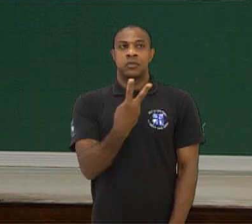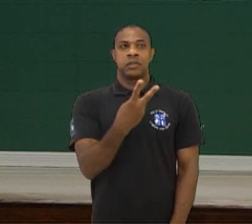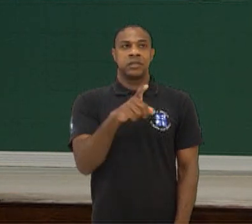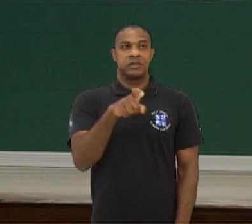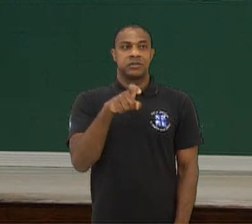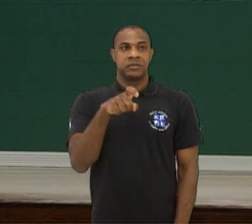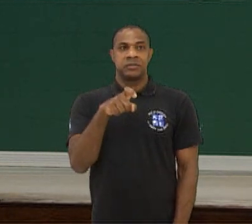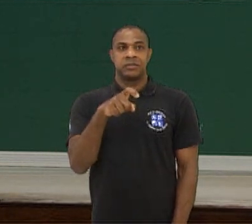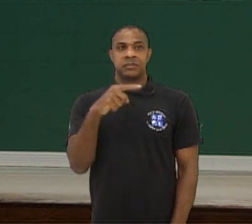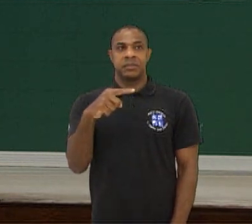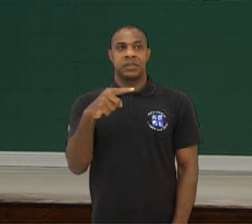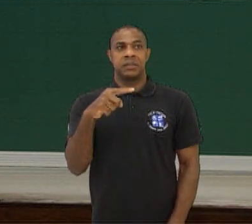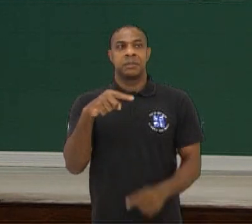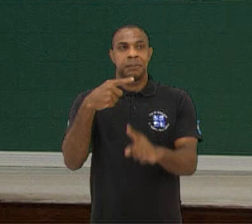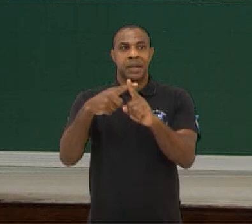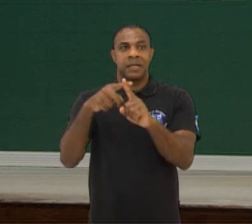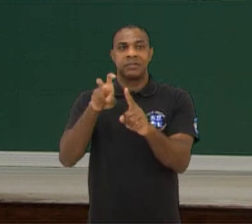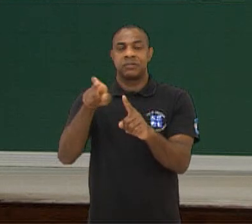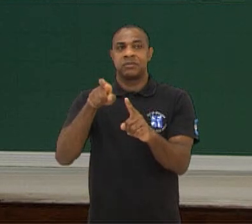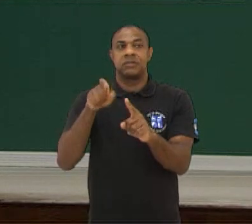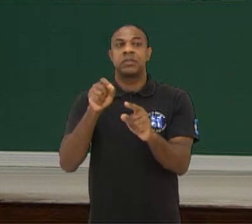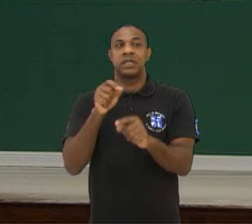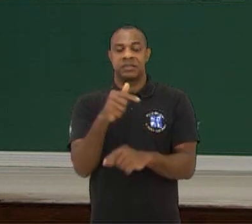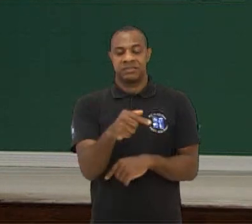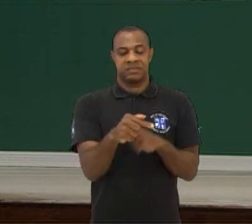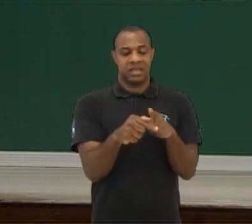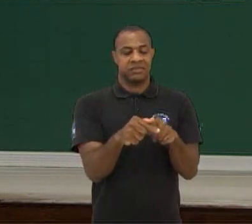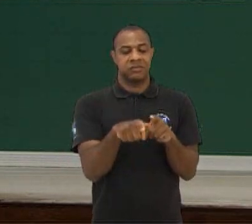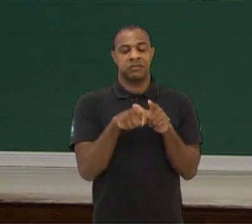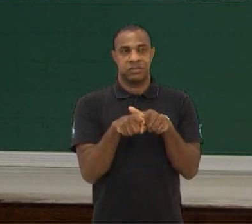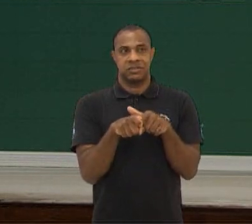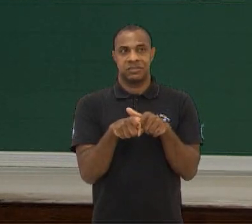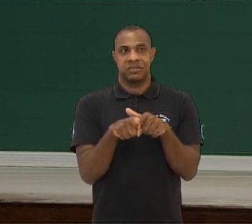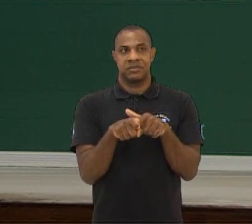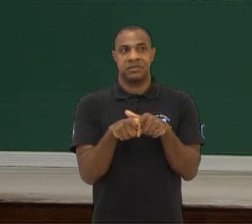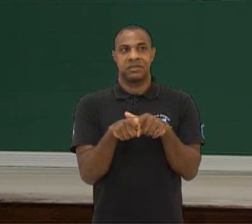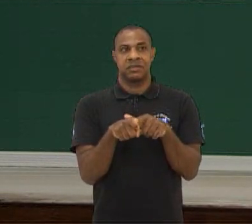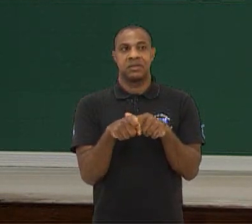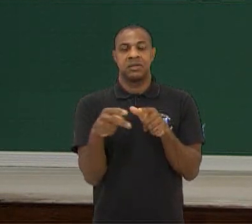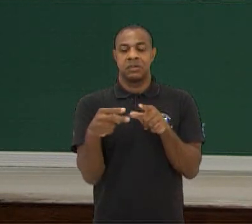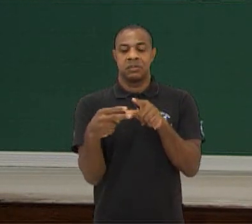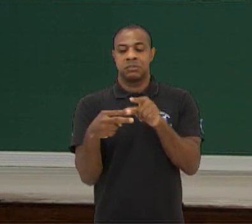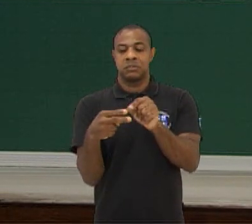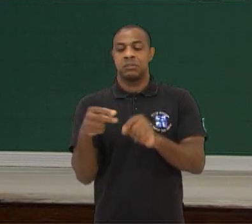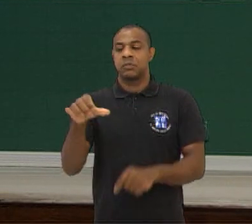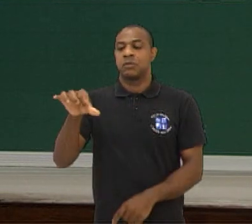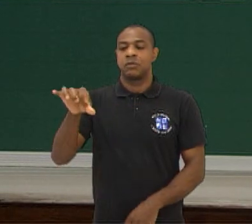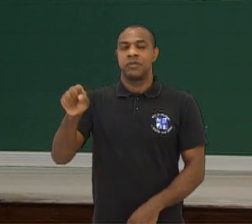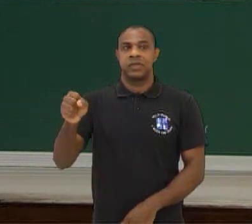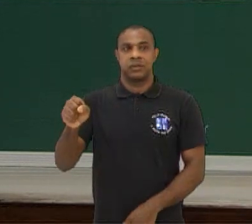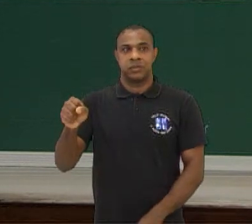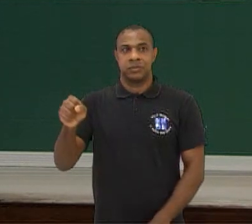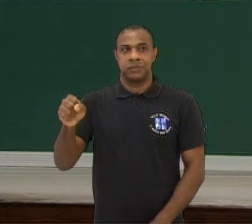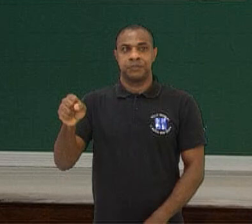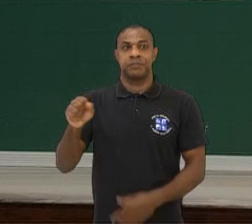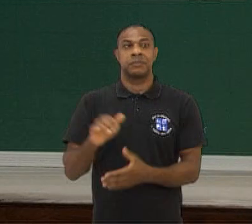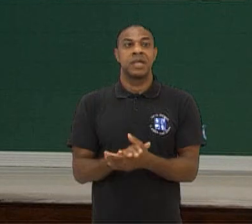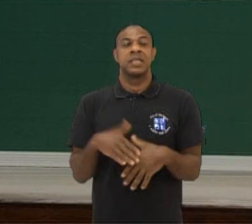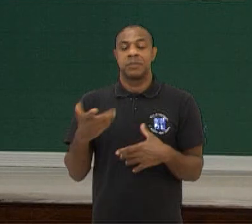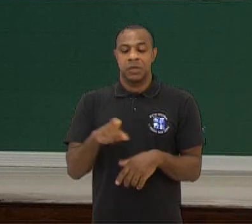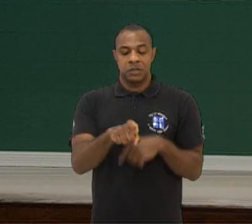não 7x. Então, estou multiplicando por 7. Então, eu vou dividir por 7. A minha resposta